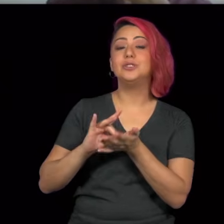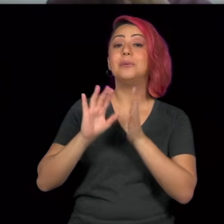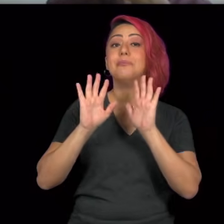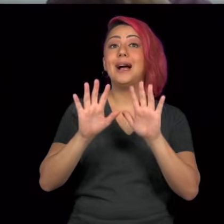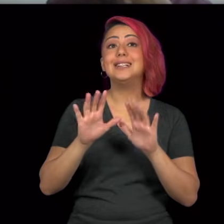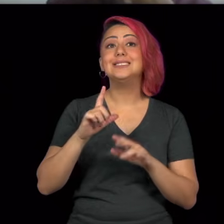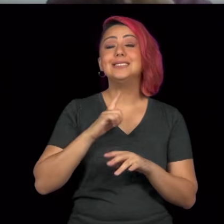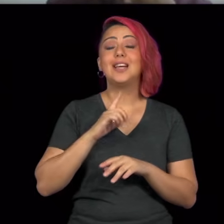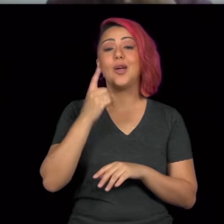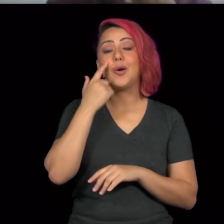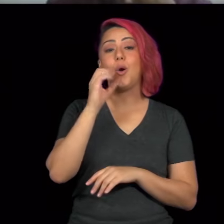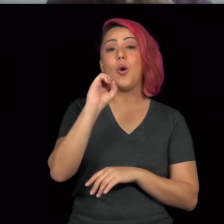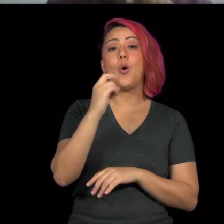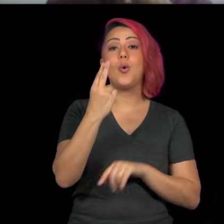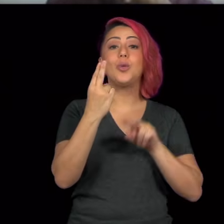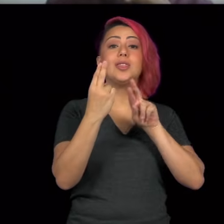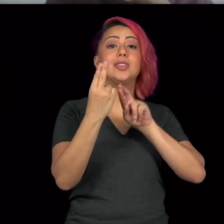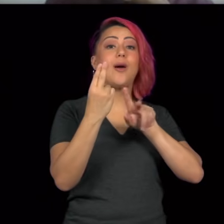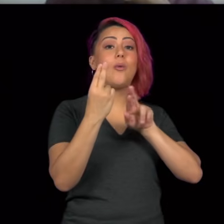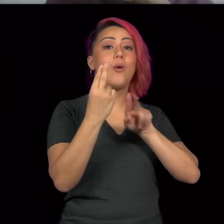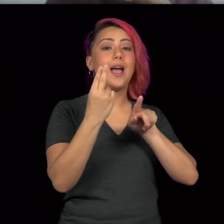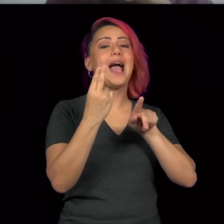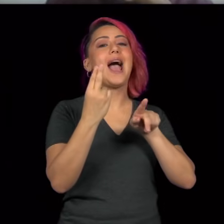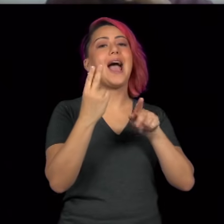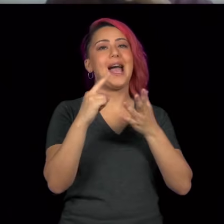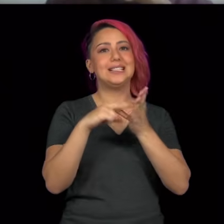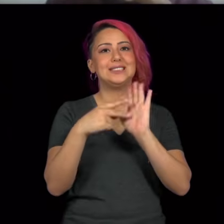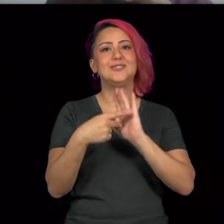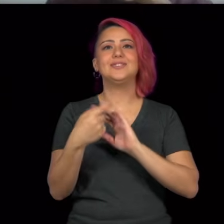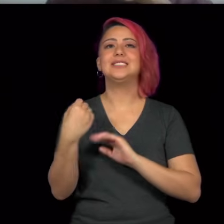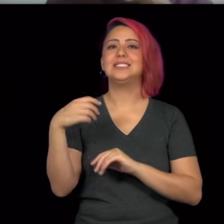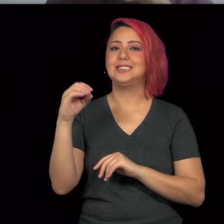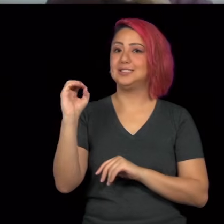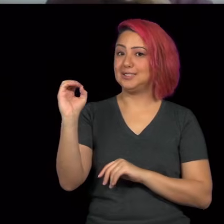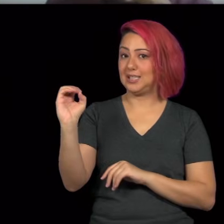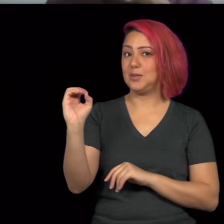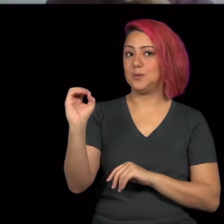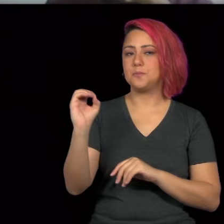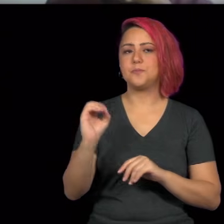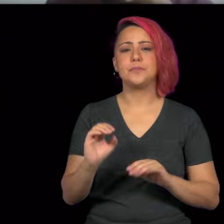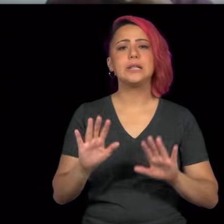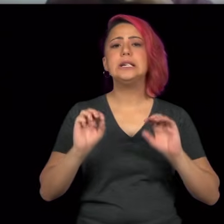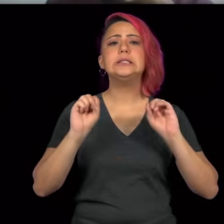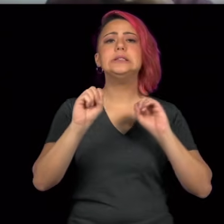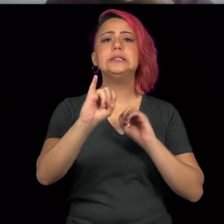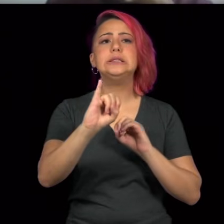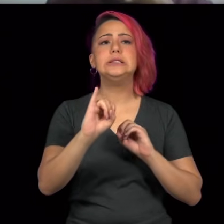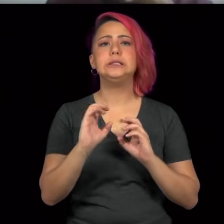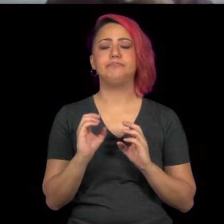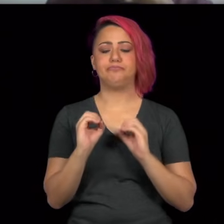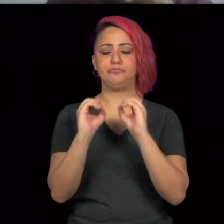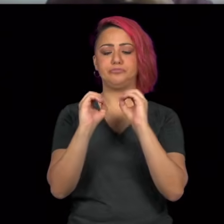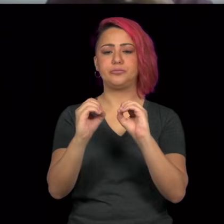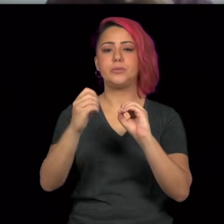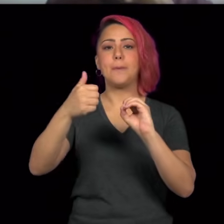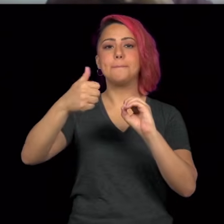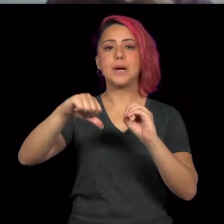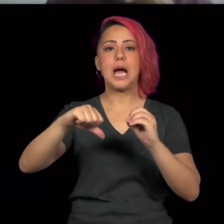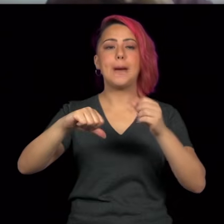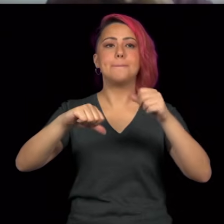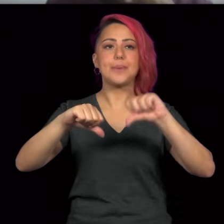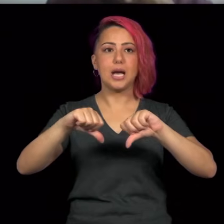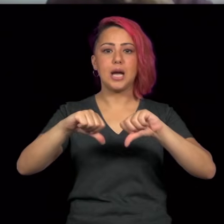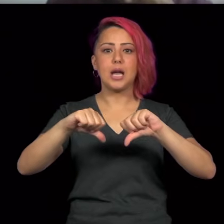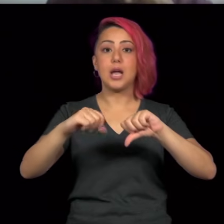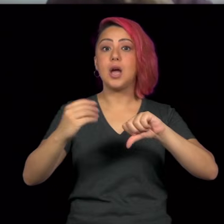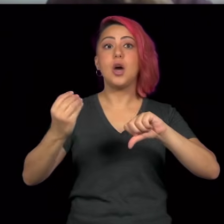está ok. Se eu desligo os dois, a minha corrente não vai ter